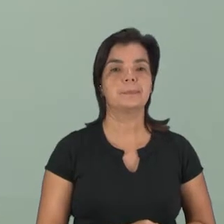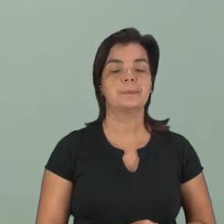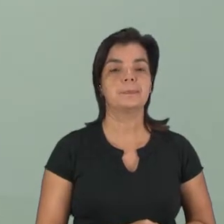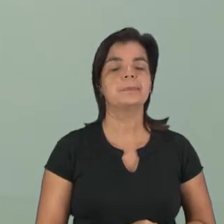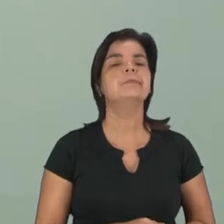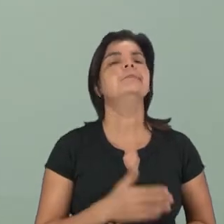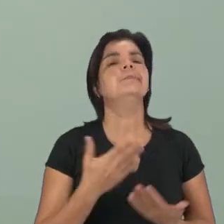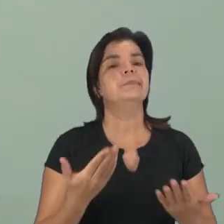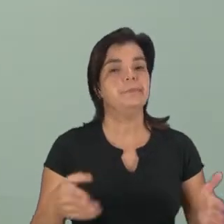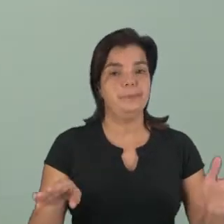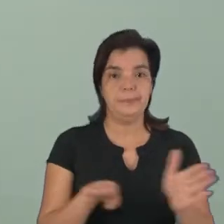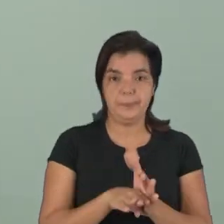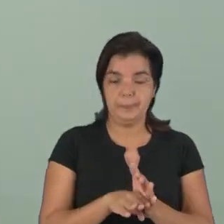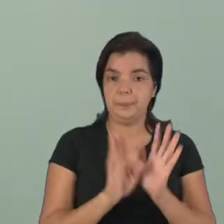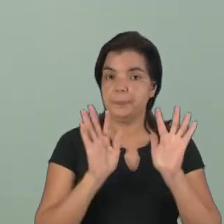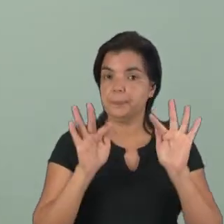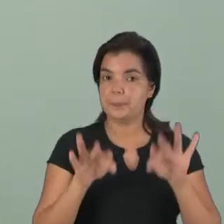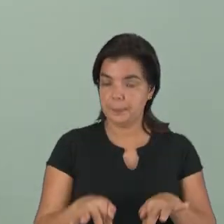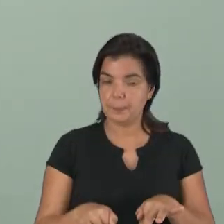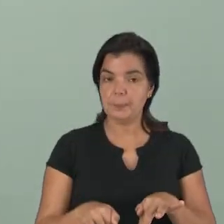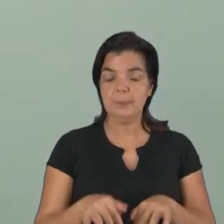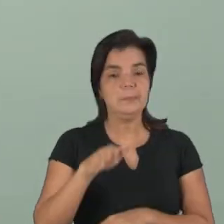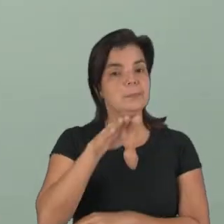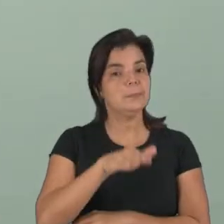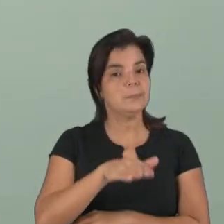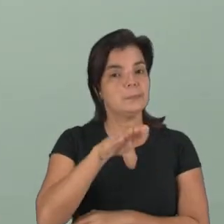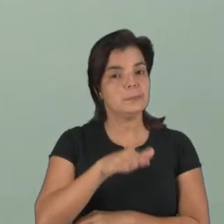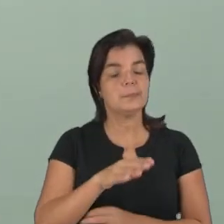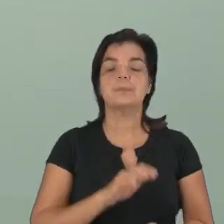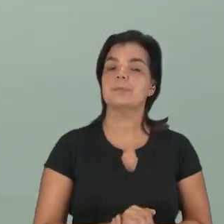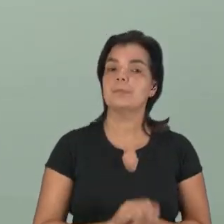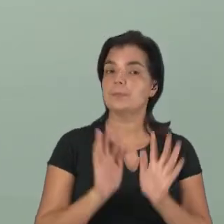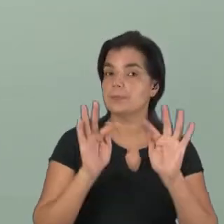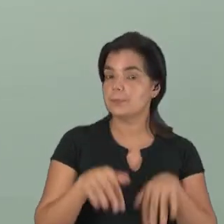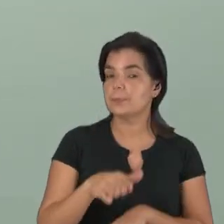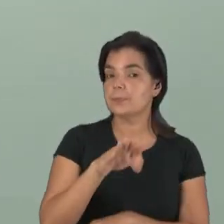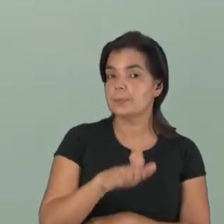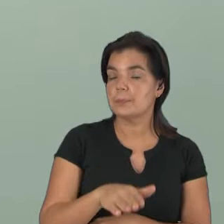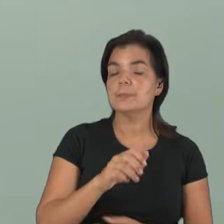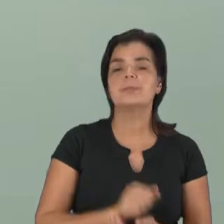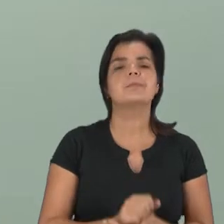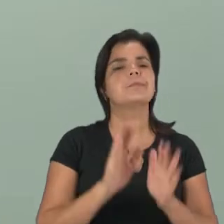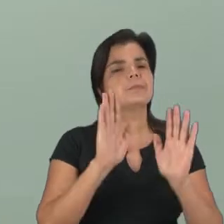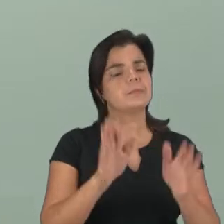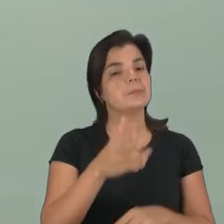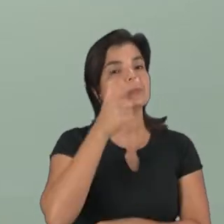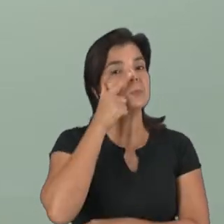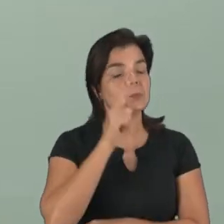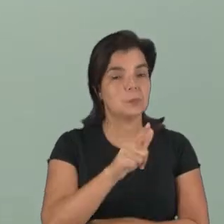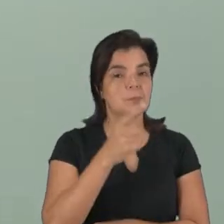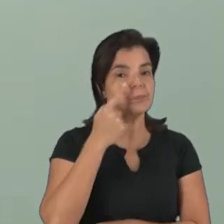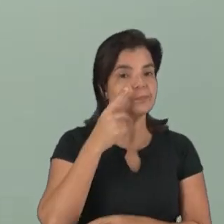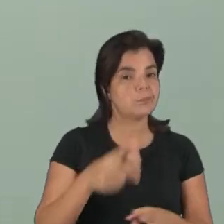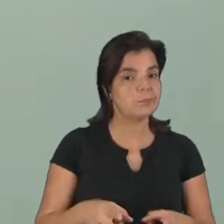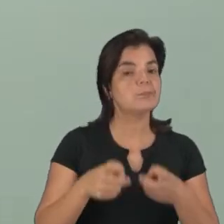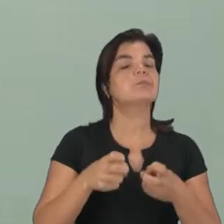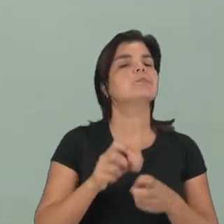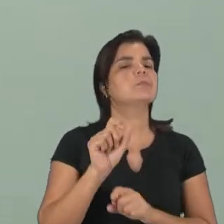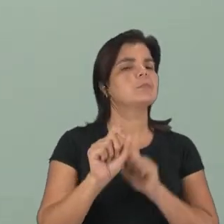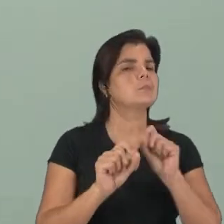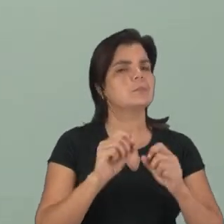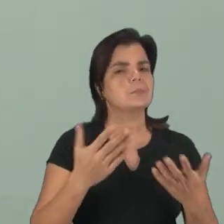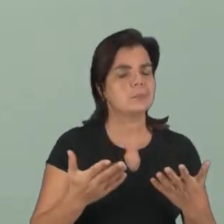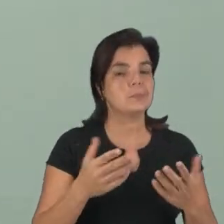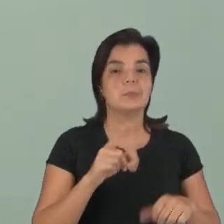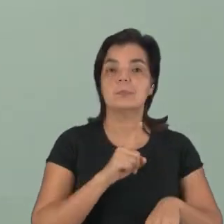e quando chega no finalzinho da tarde no finalzinho da tarde nós Já conseguimos perceber um